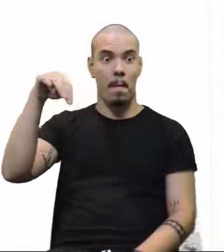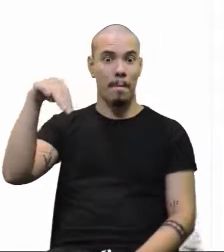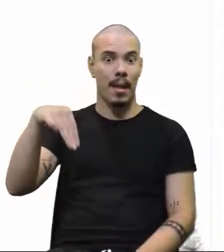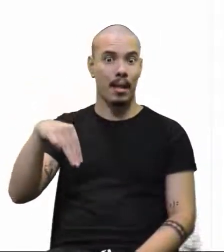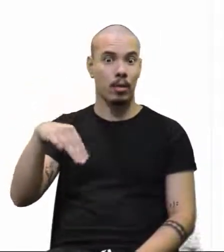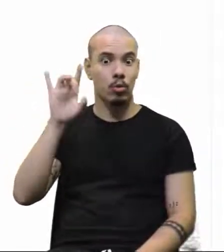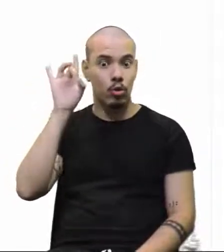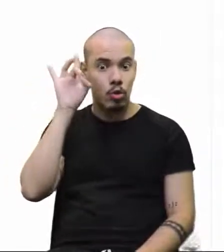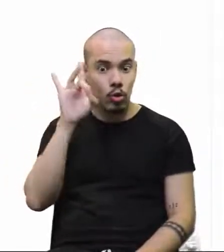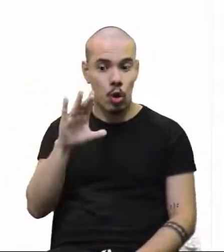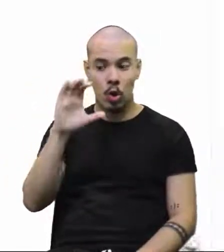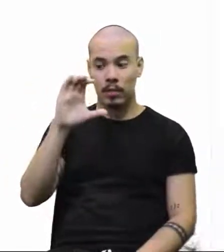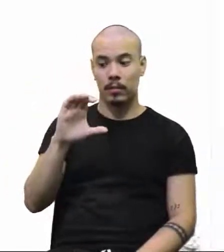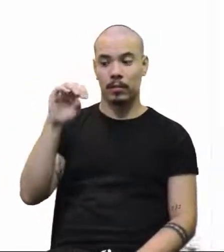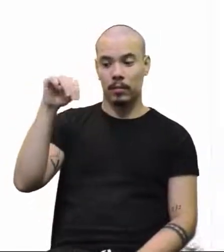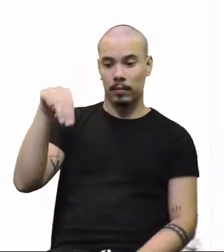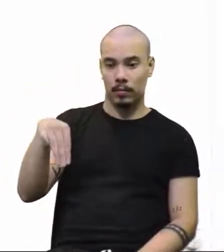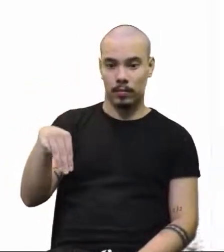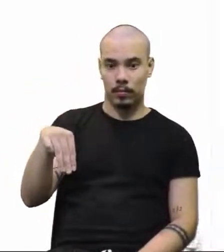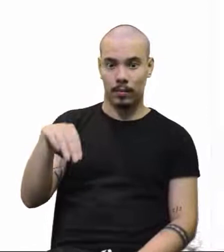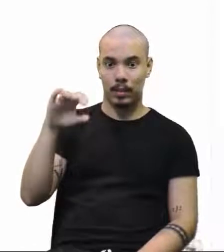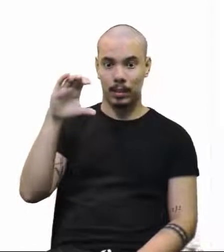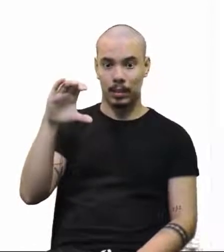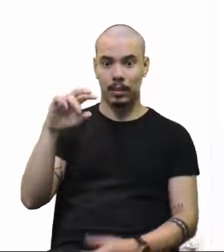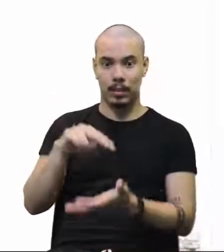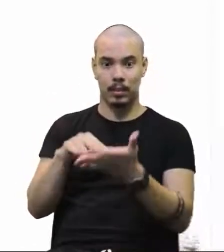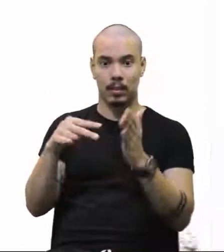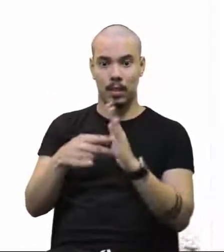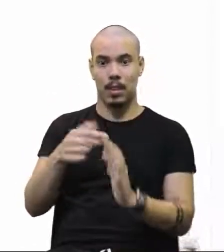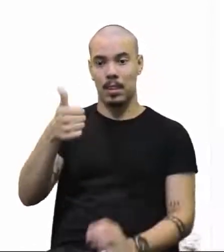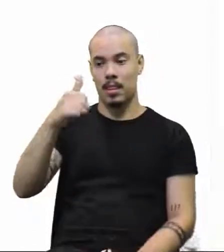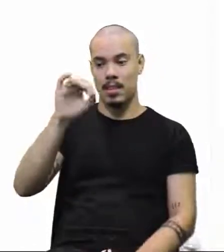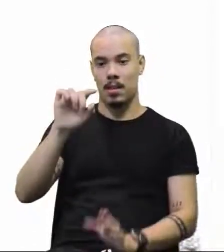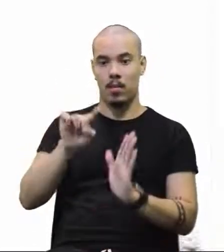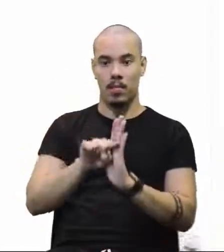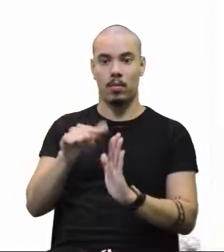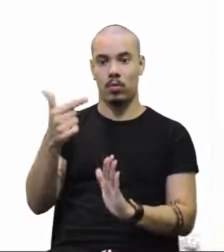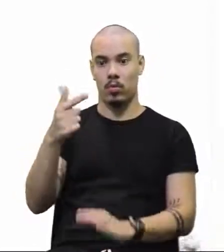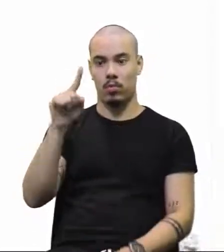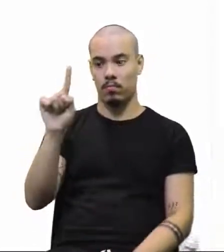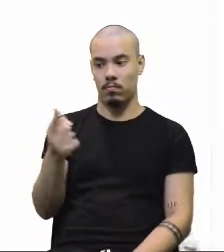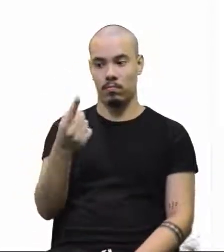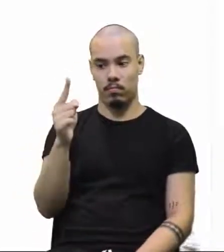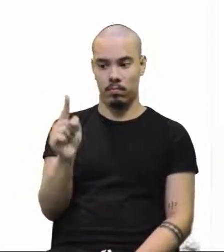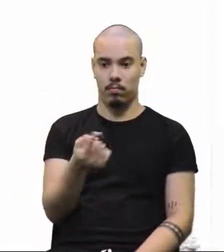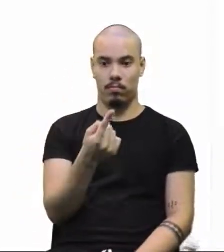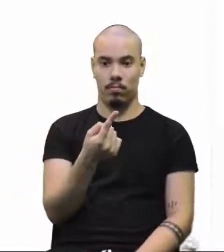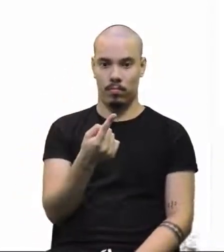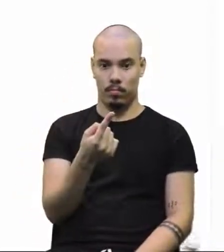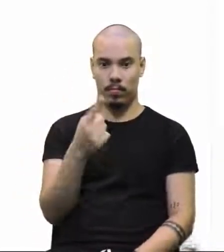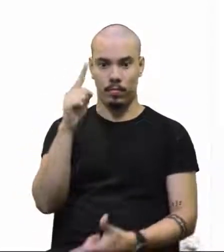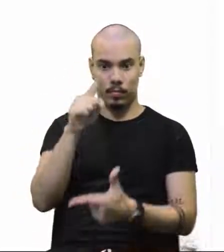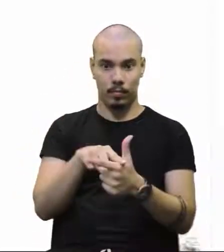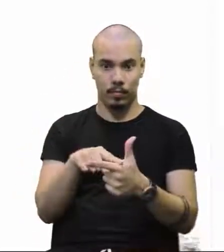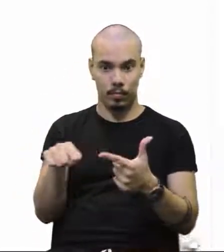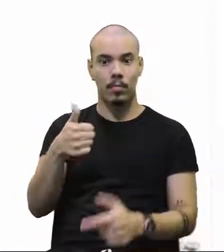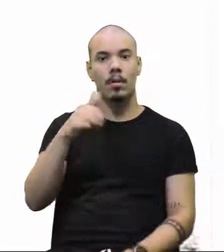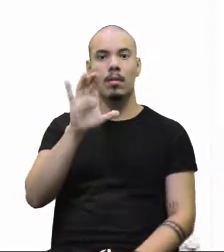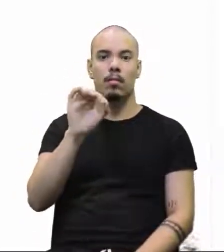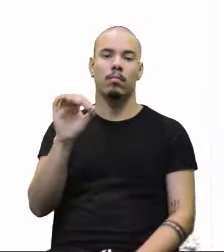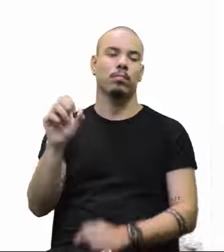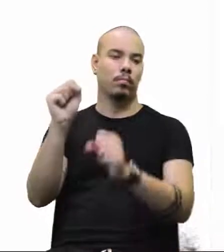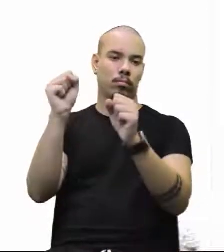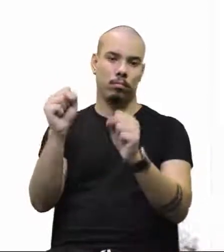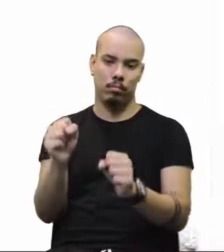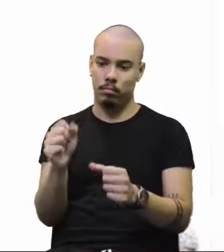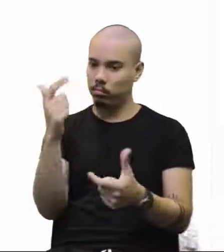tá? Porque C é 10 a menos 2. Aí você só volta 2 vírgulas. Simples assim. Divide por 100. Pode ser também,